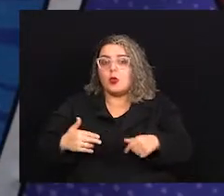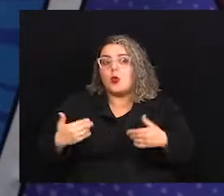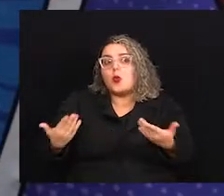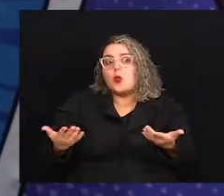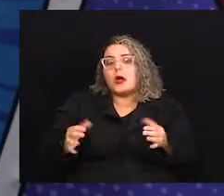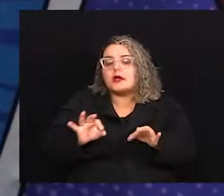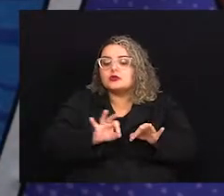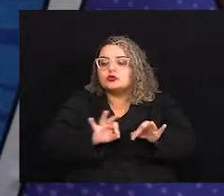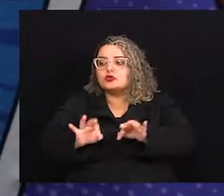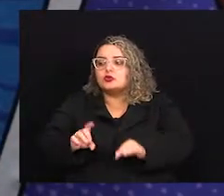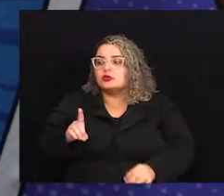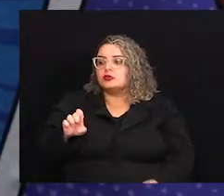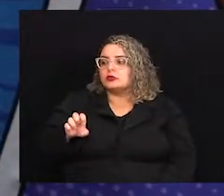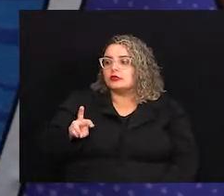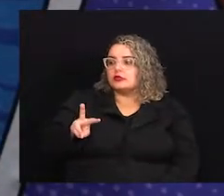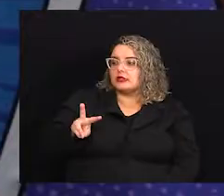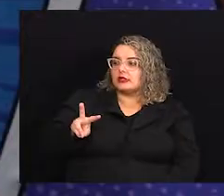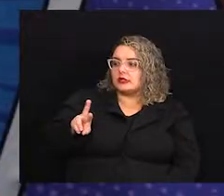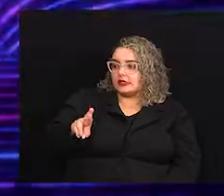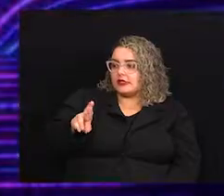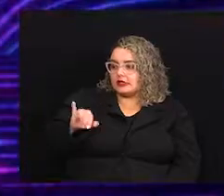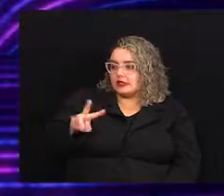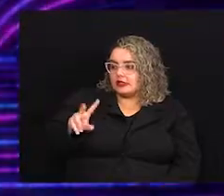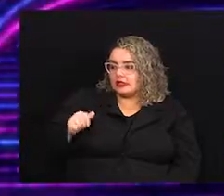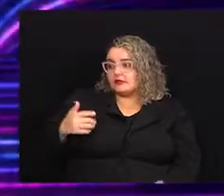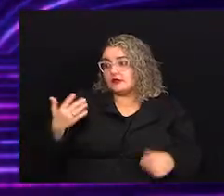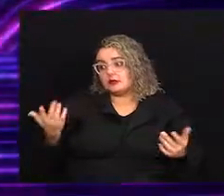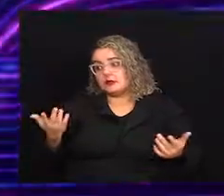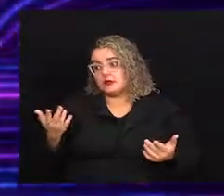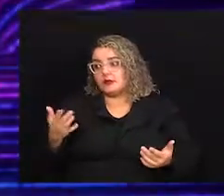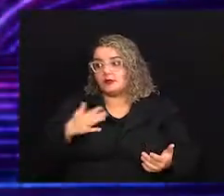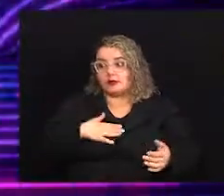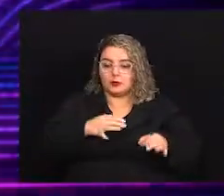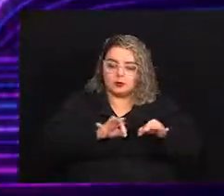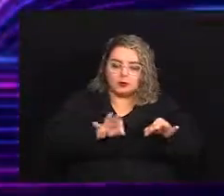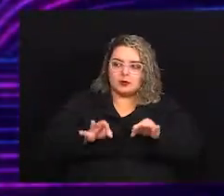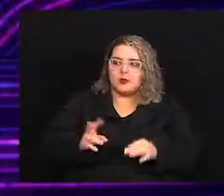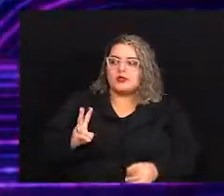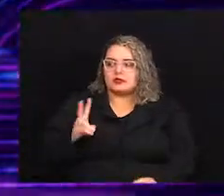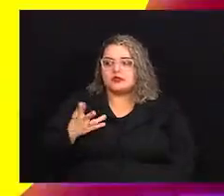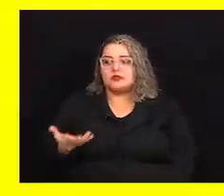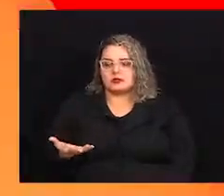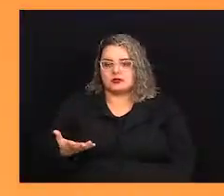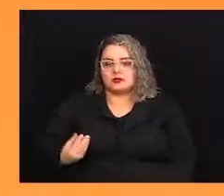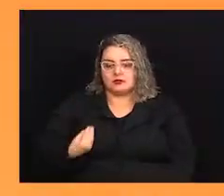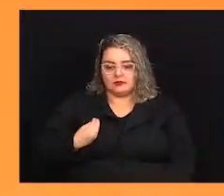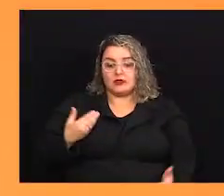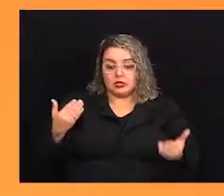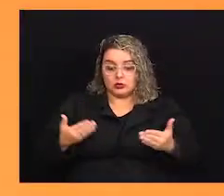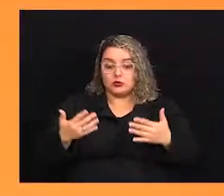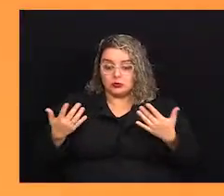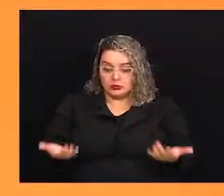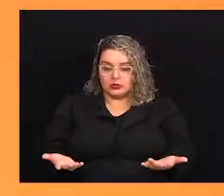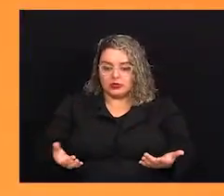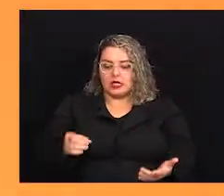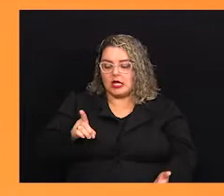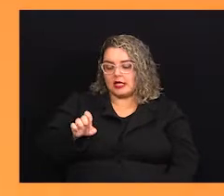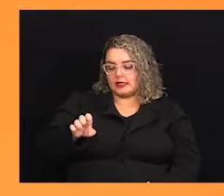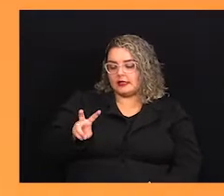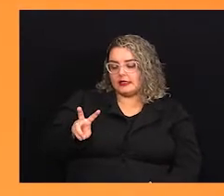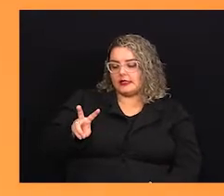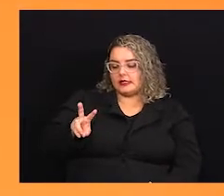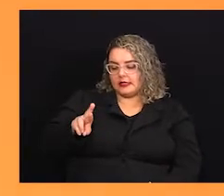seus planos com Deriva? Olha, os meus planos sempre são o que eu estou fazendo agora, né? Então, assim,